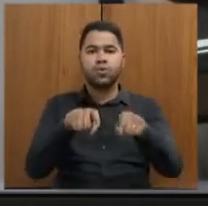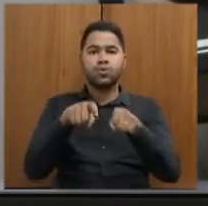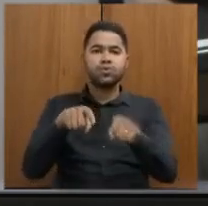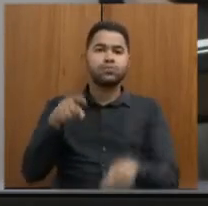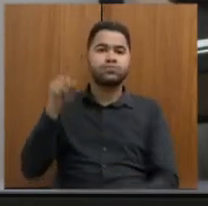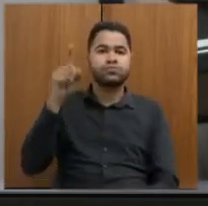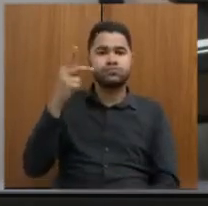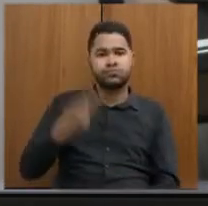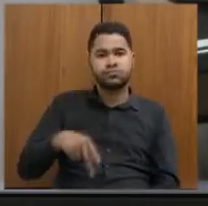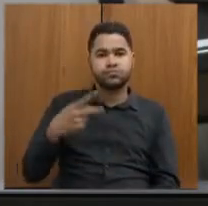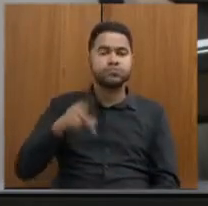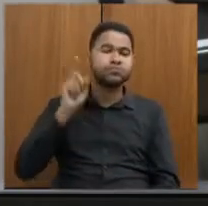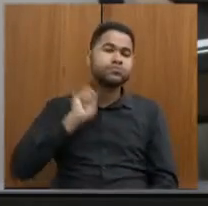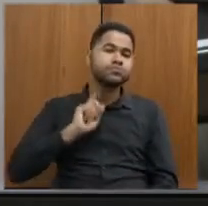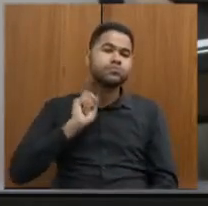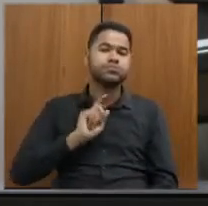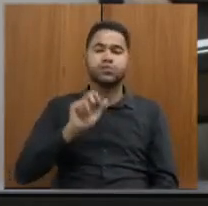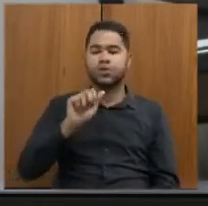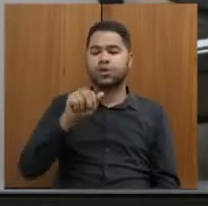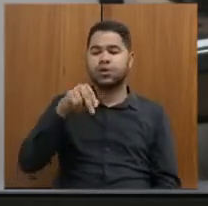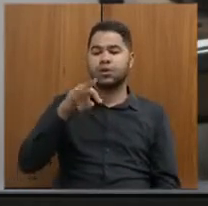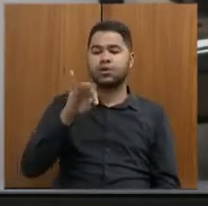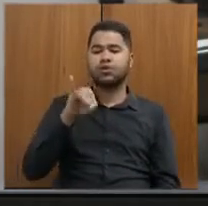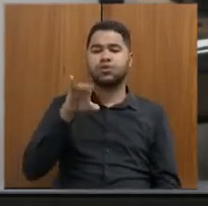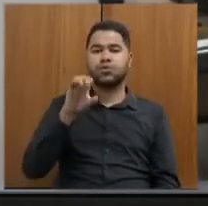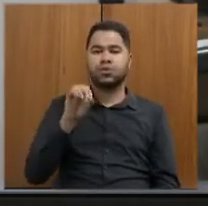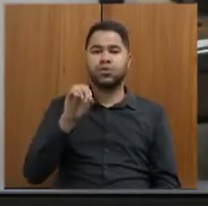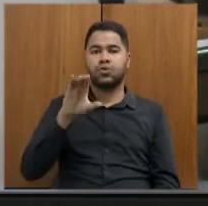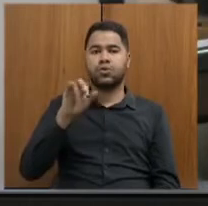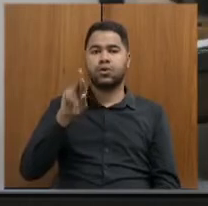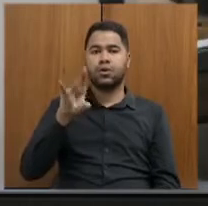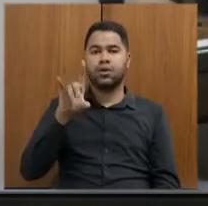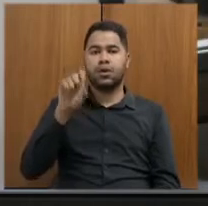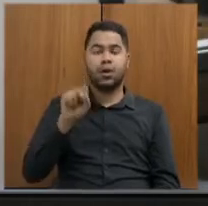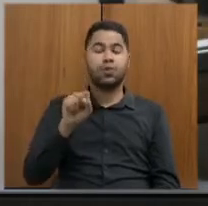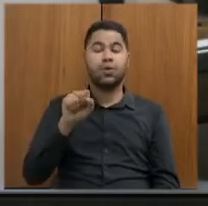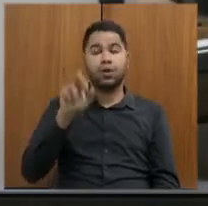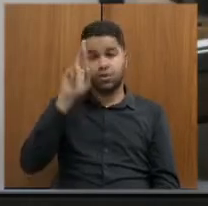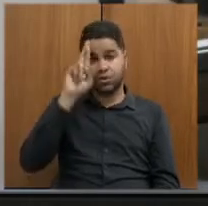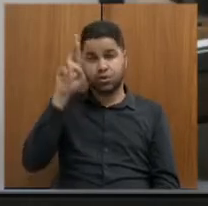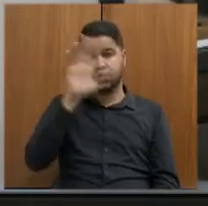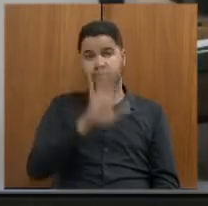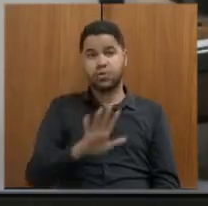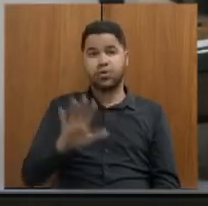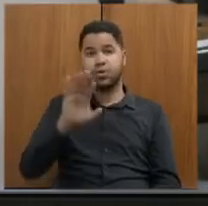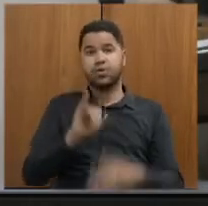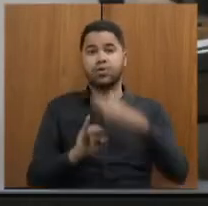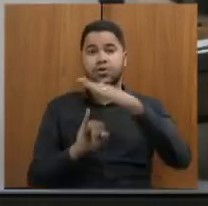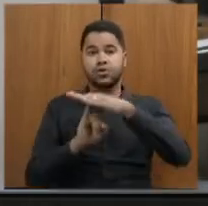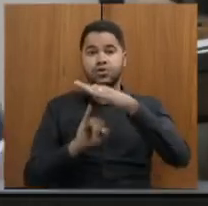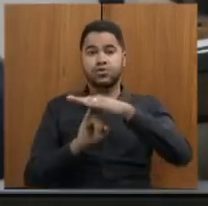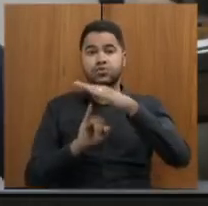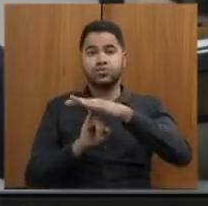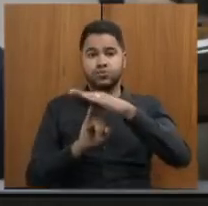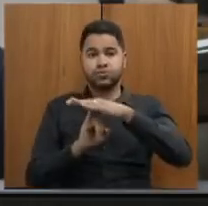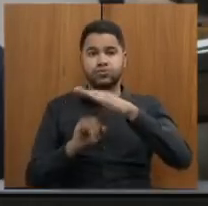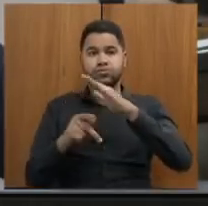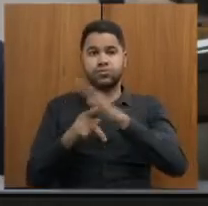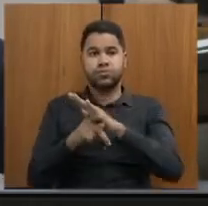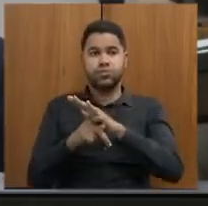Minas Gerais Antônio Carlos Moraes diretor geral do Instituto Mineiro de agropecuária